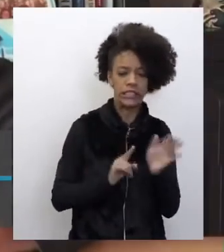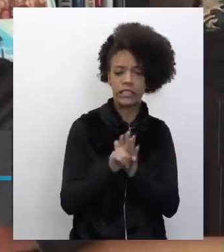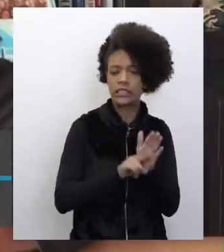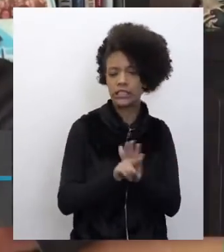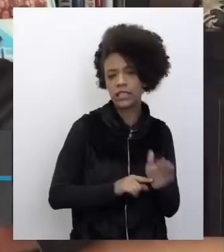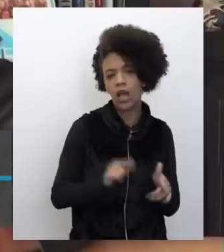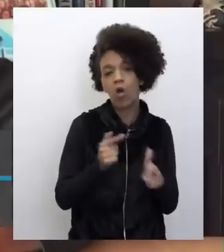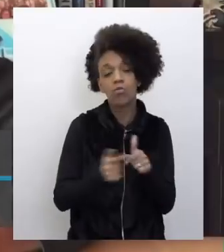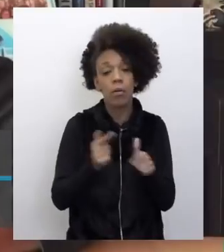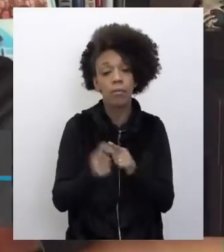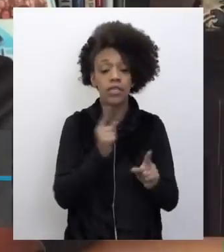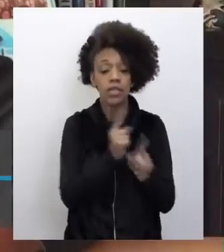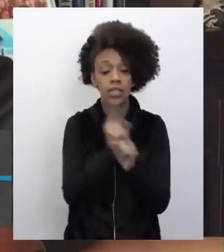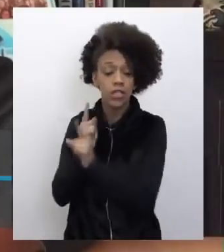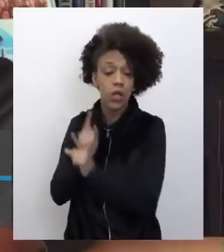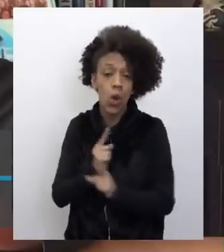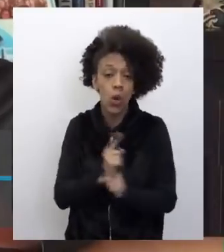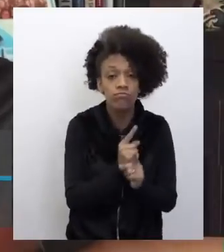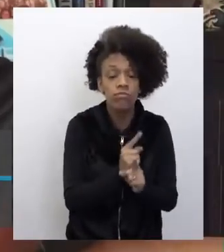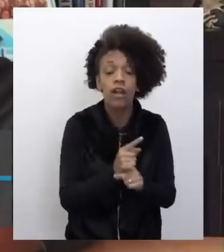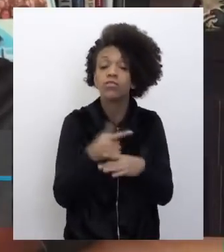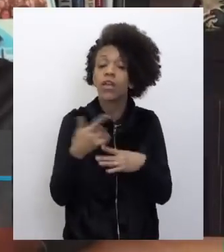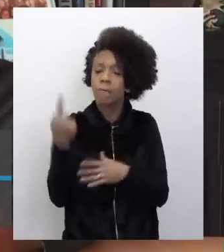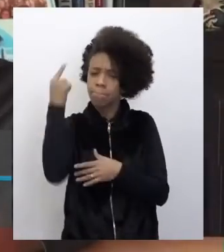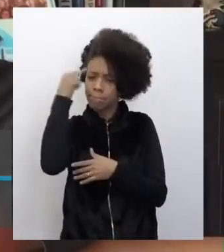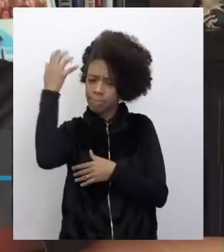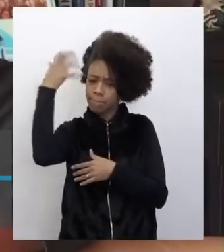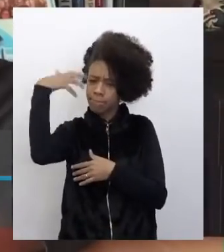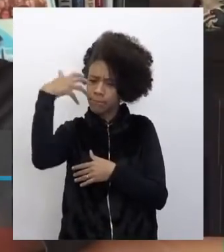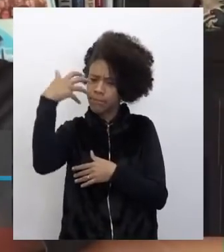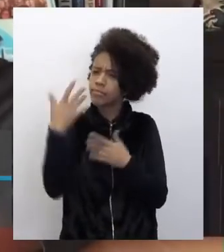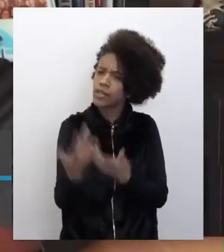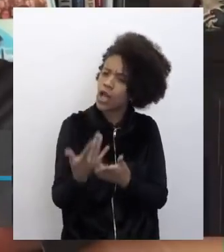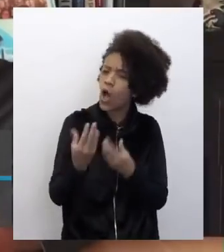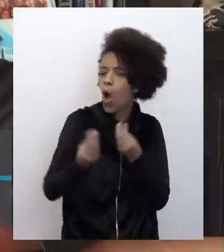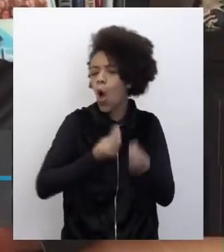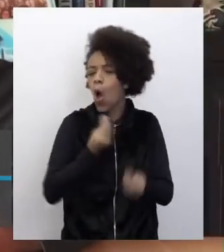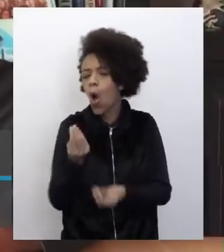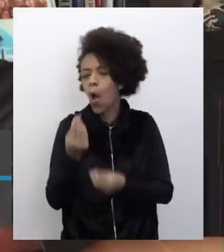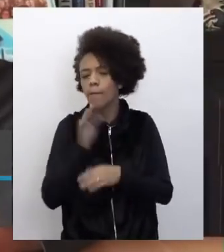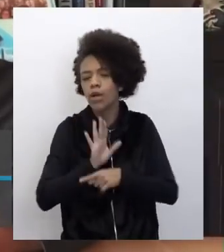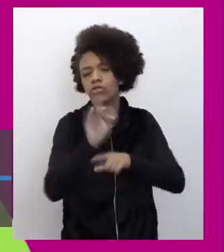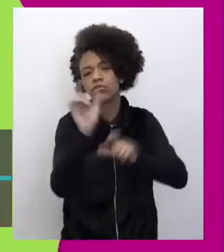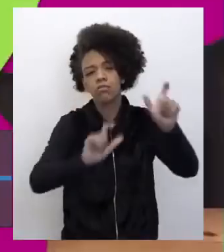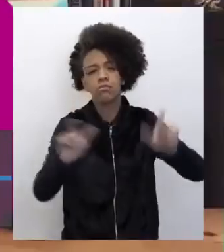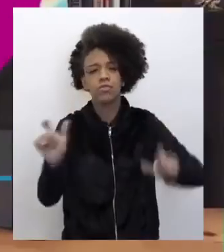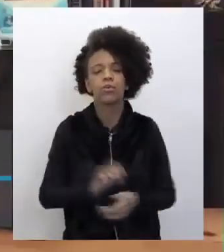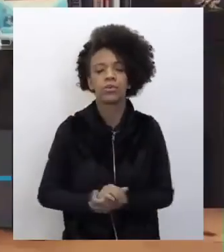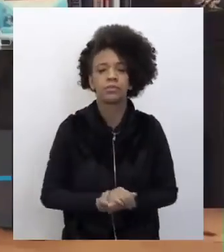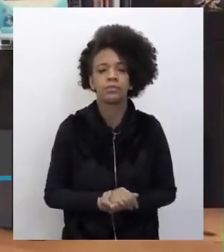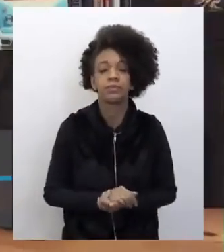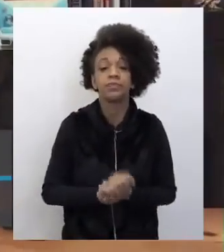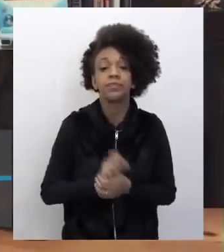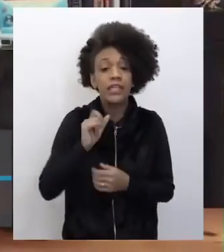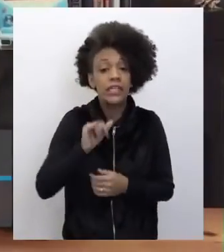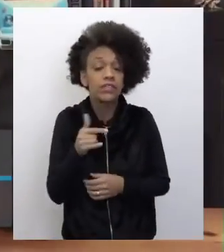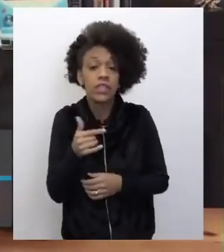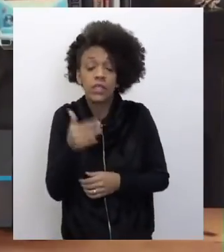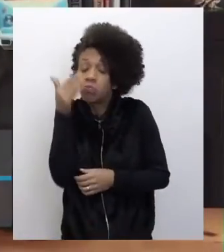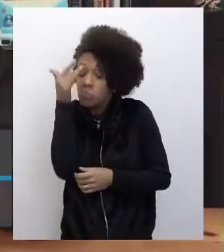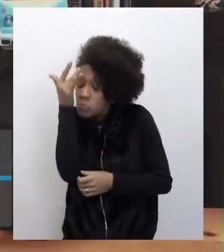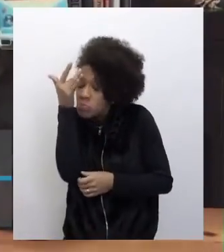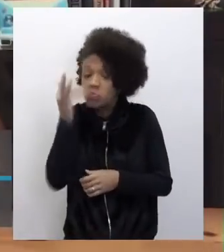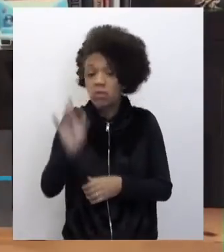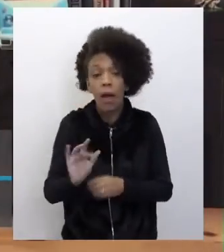problemas encontrados perto de vocês e pensarem em possíveis soluções com a ajuda de outras pessoas. Se vocês não souberem por